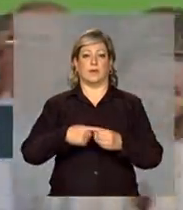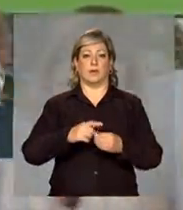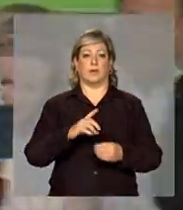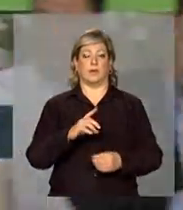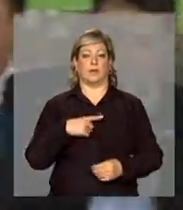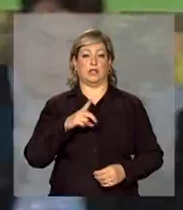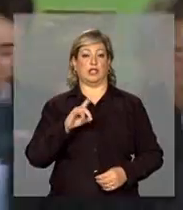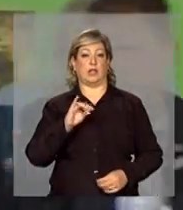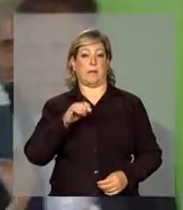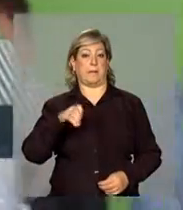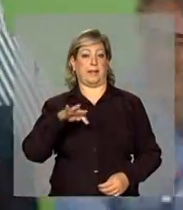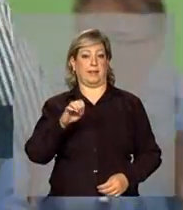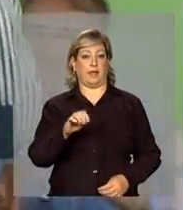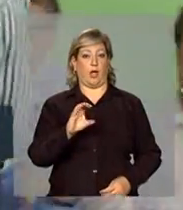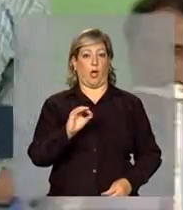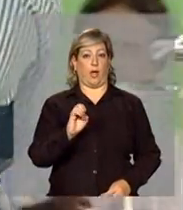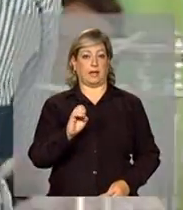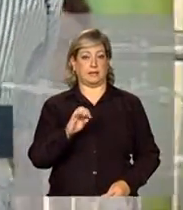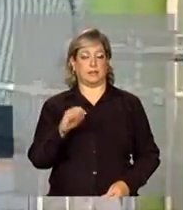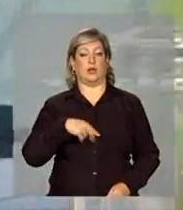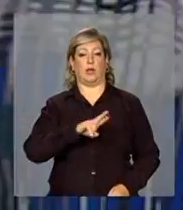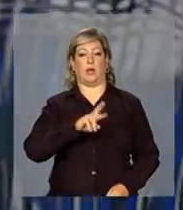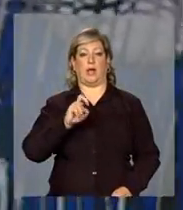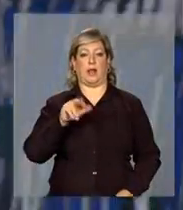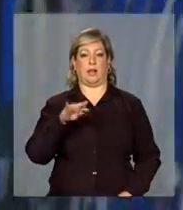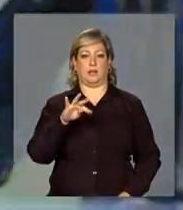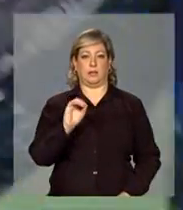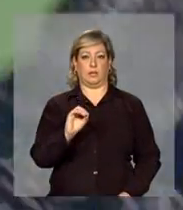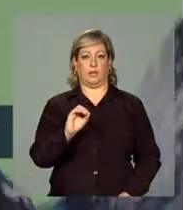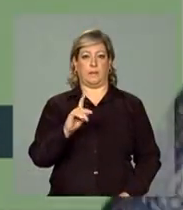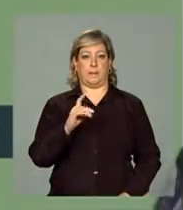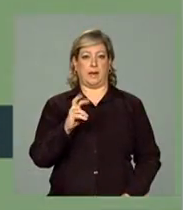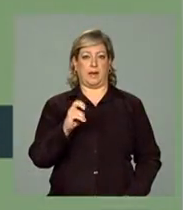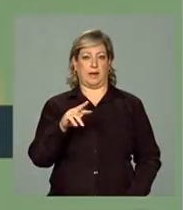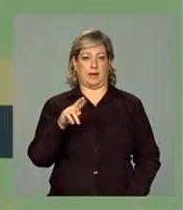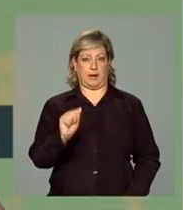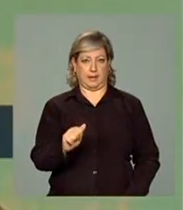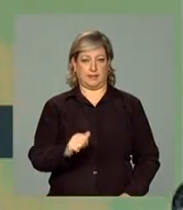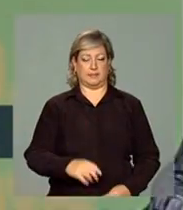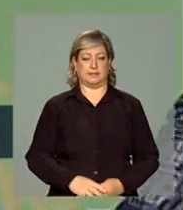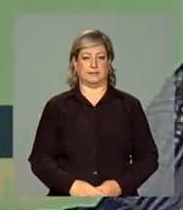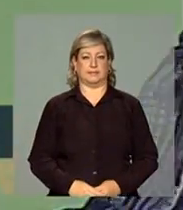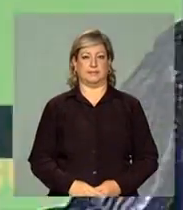Município de Diamante do Oeste, Renato Antônio Pereira.